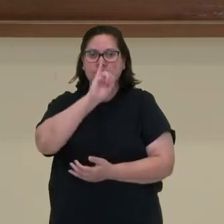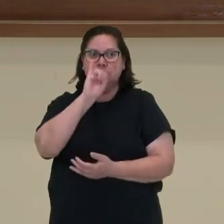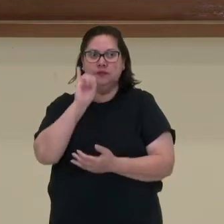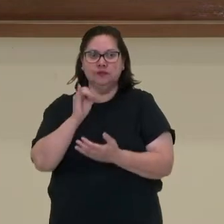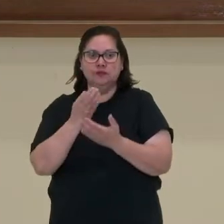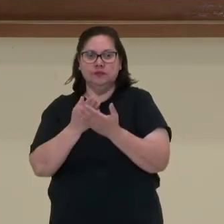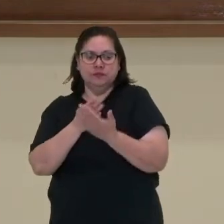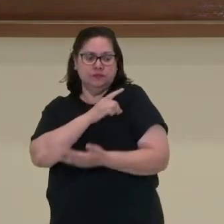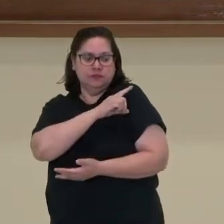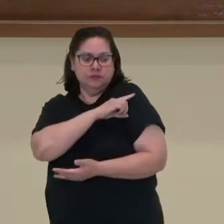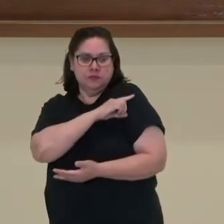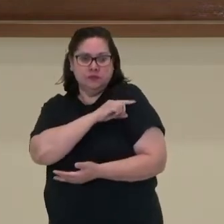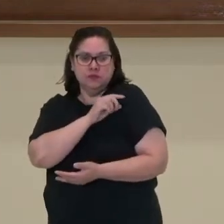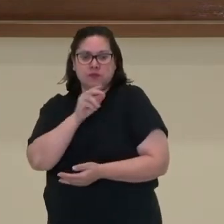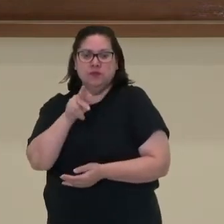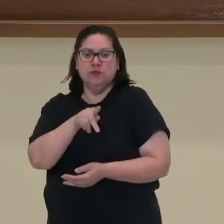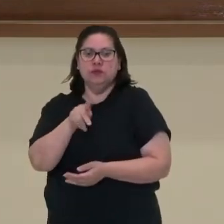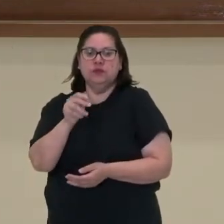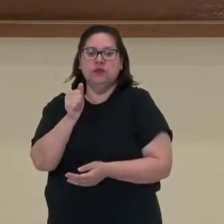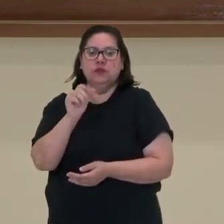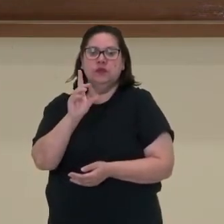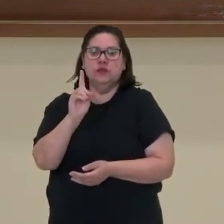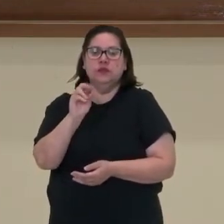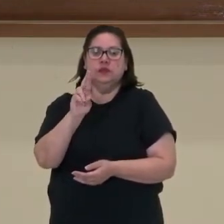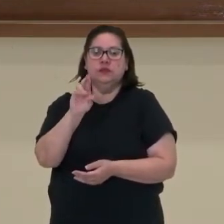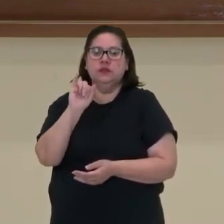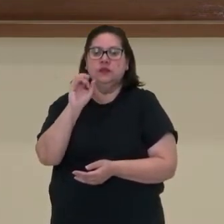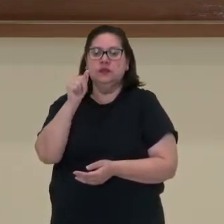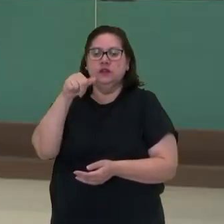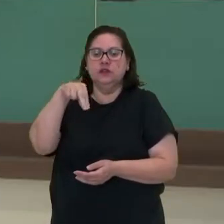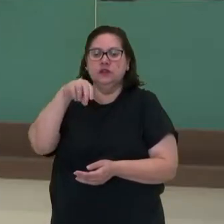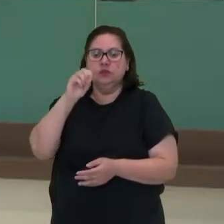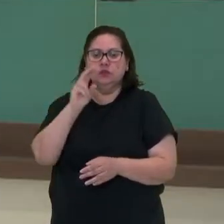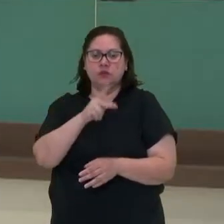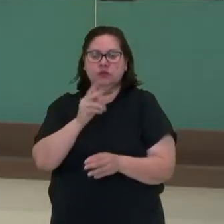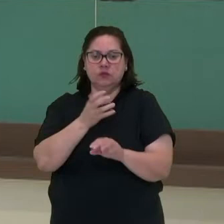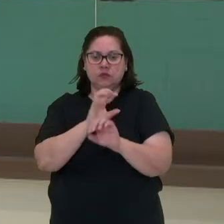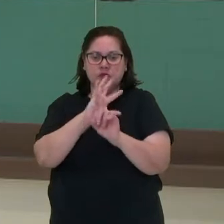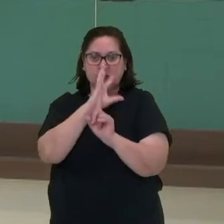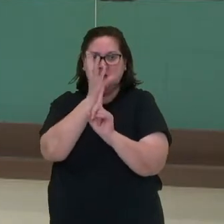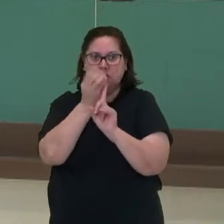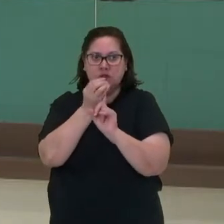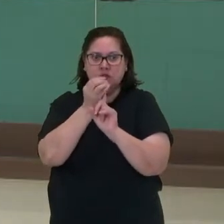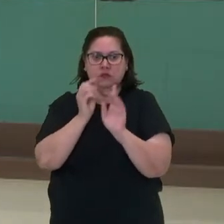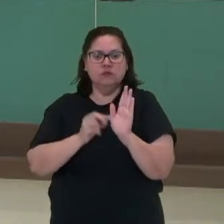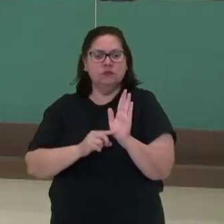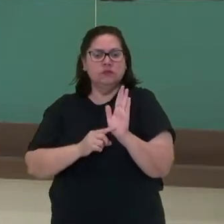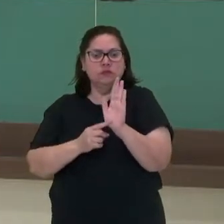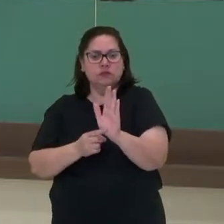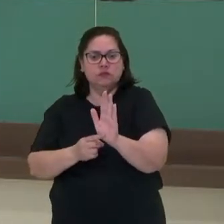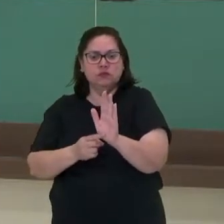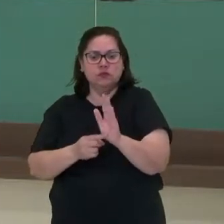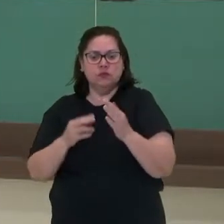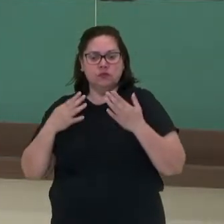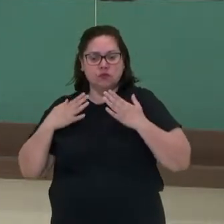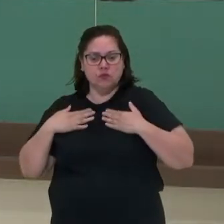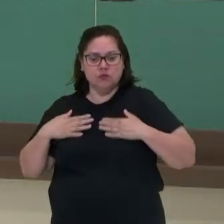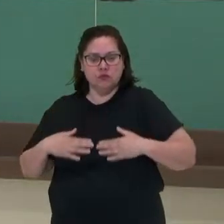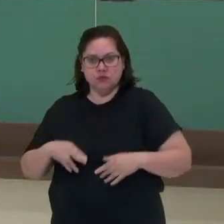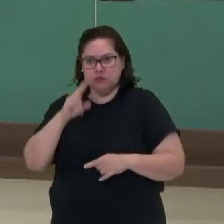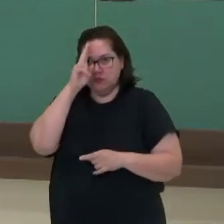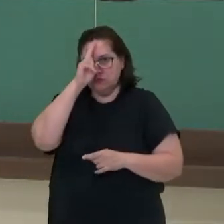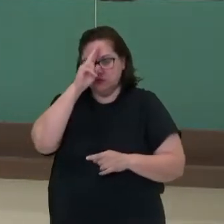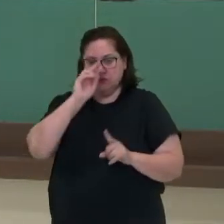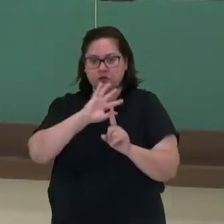Olá, estudantes de primeira série, eu sou o Adriano, professor de artes. Pessoal, nessa aula a gente vai falar sobre representação do corpo na história da arte,